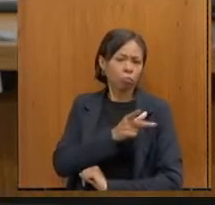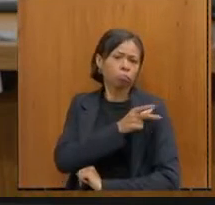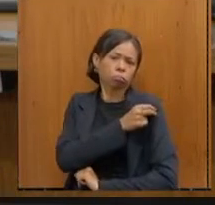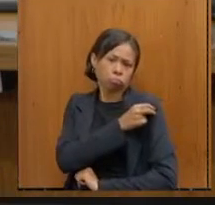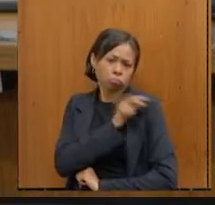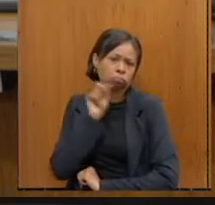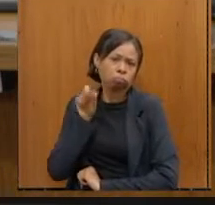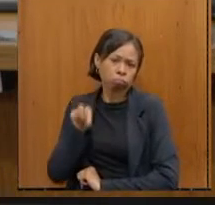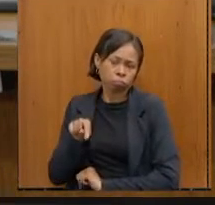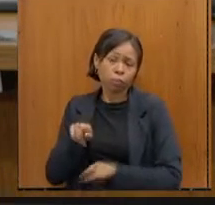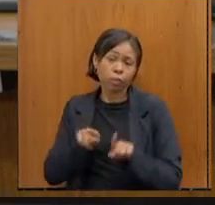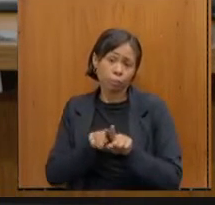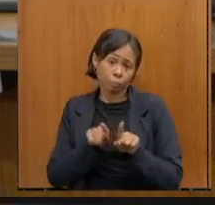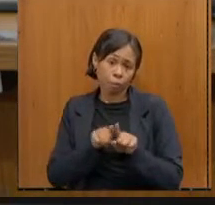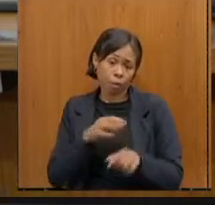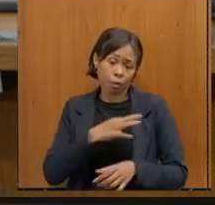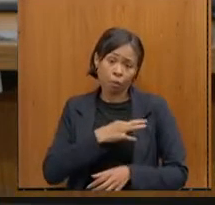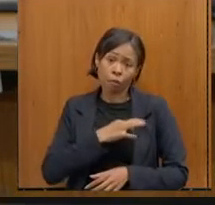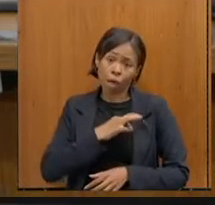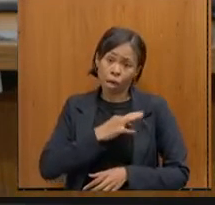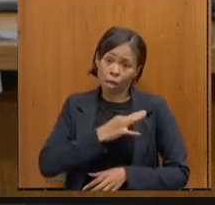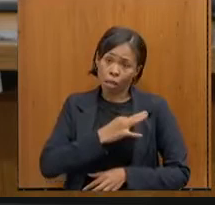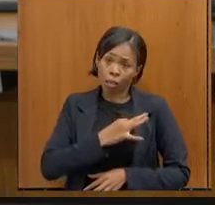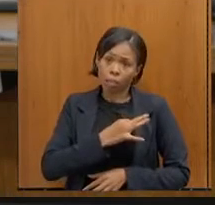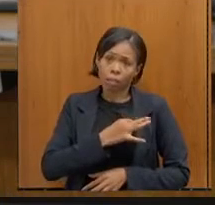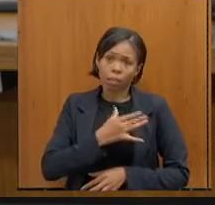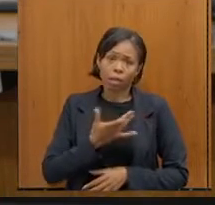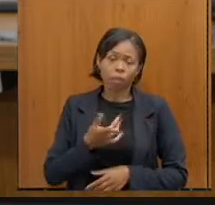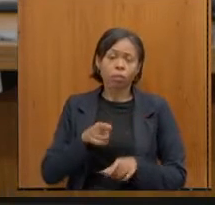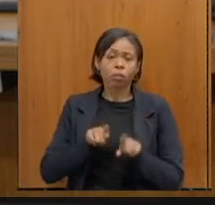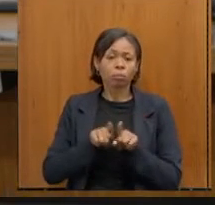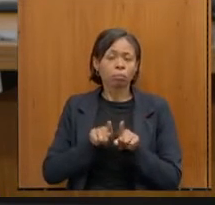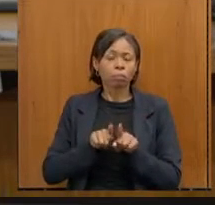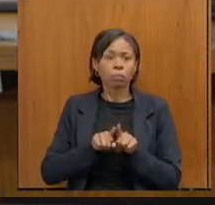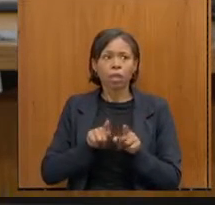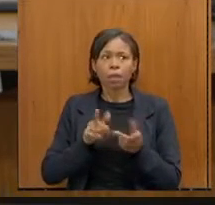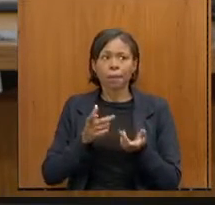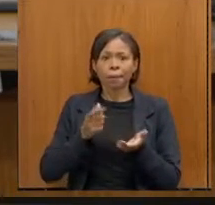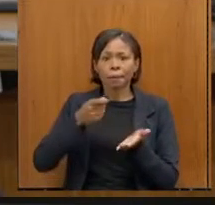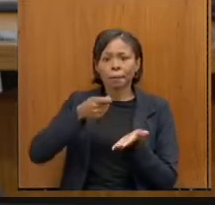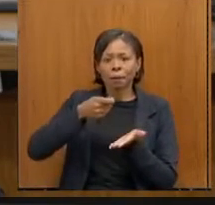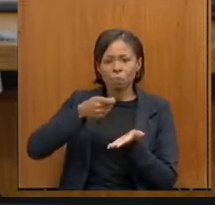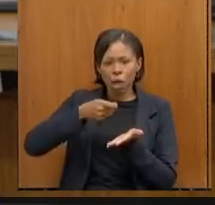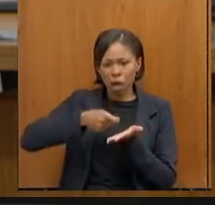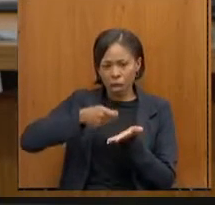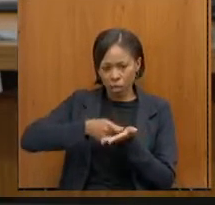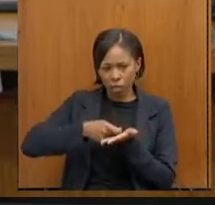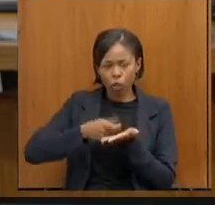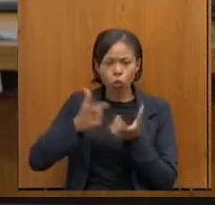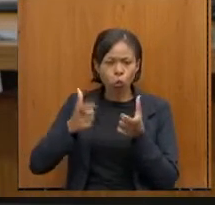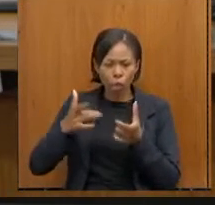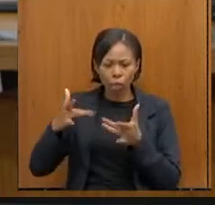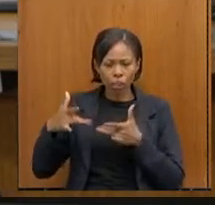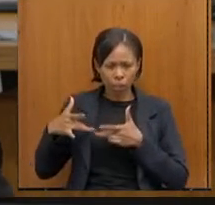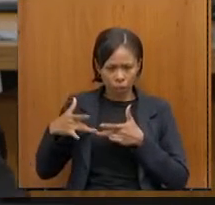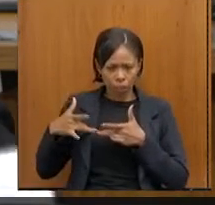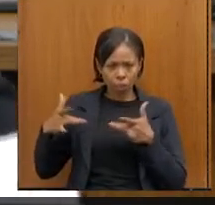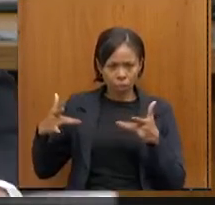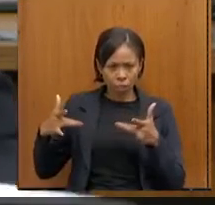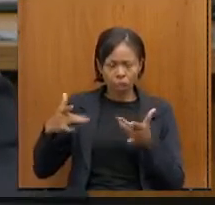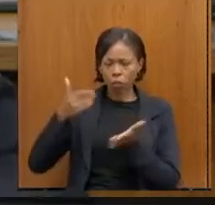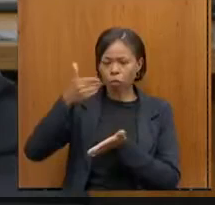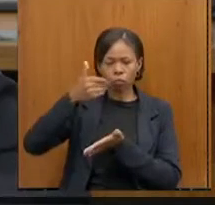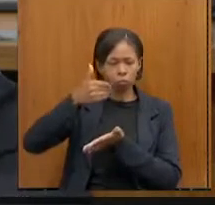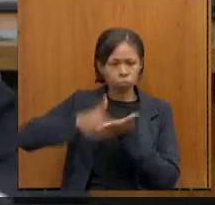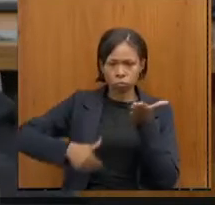voluntariado que eu comentei além da isenção de cobrança para as instituições de caridade que fazem arrecadação via